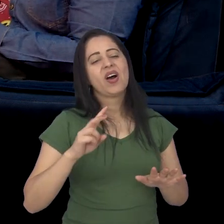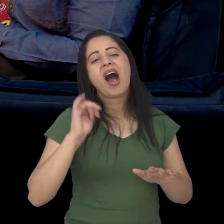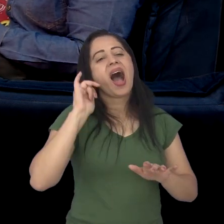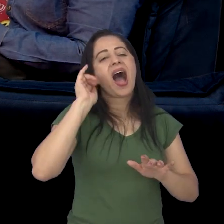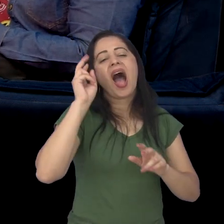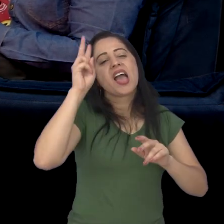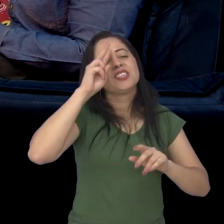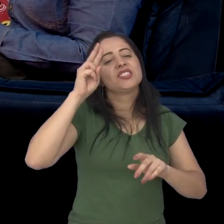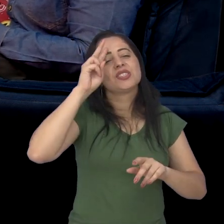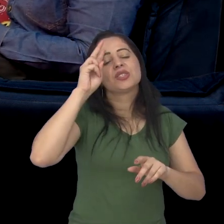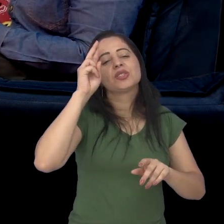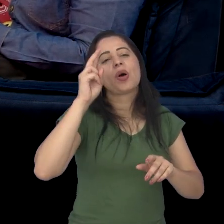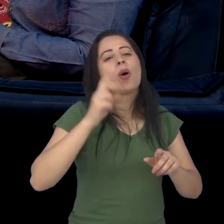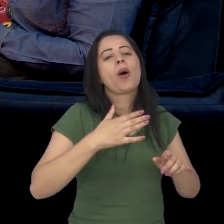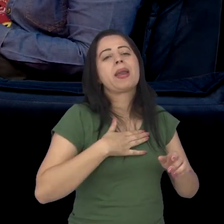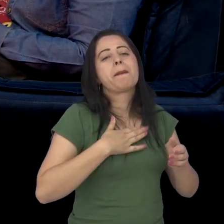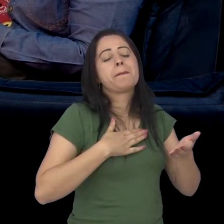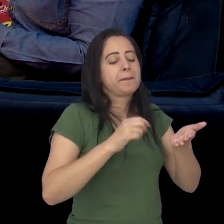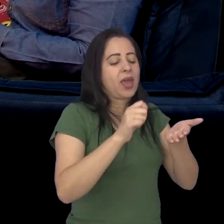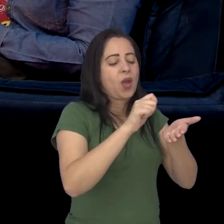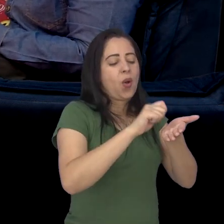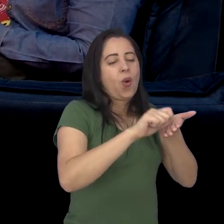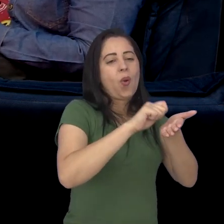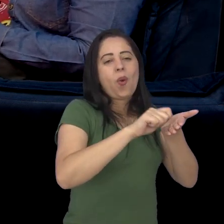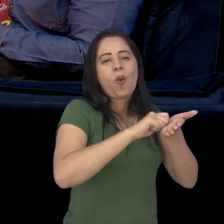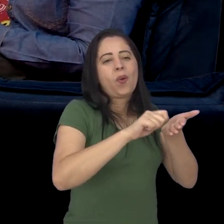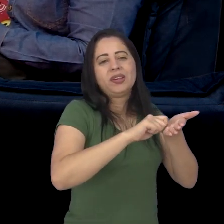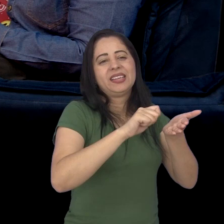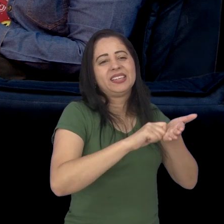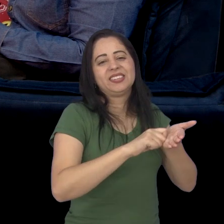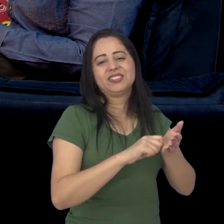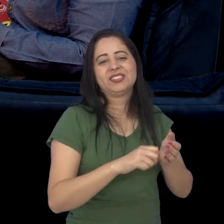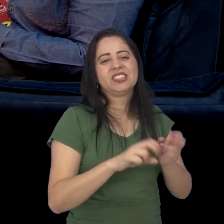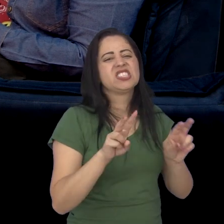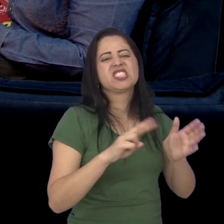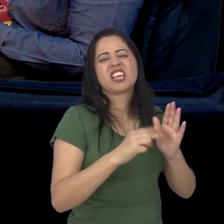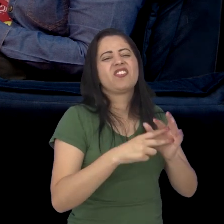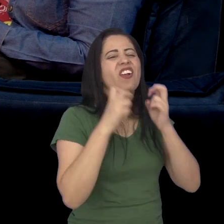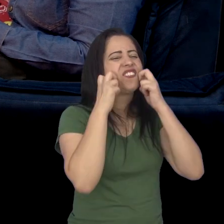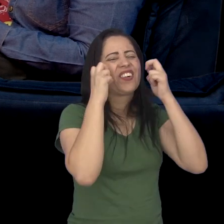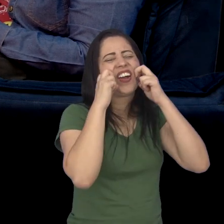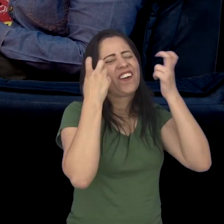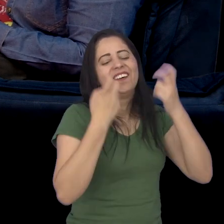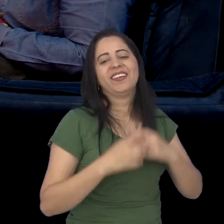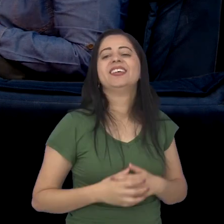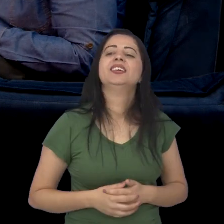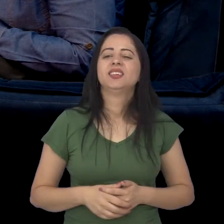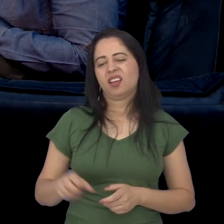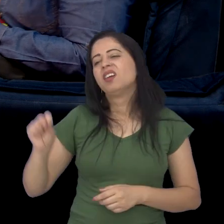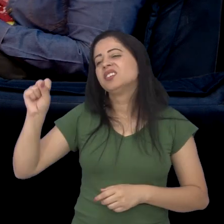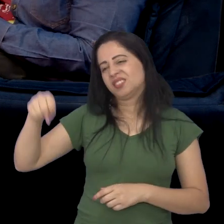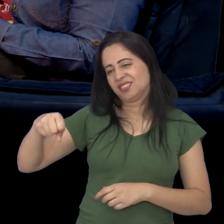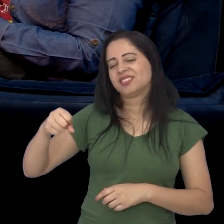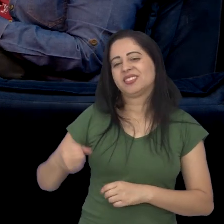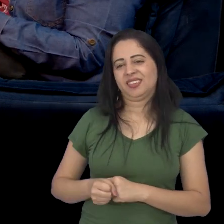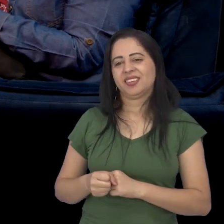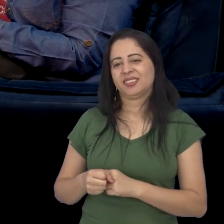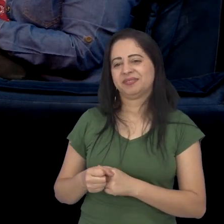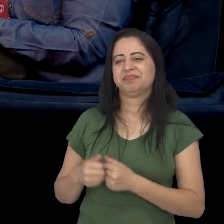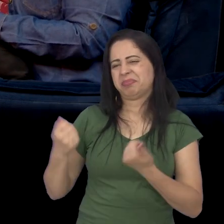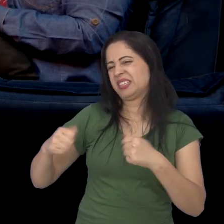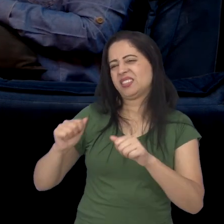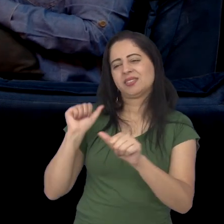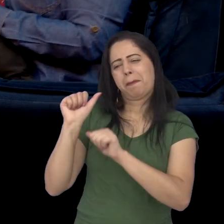meu primeiro livro, né? A vergonha da minha vida. Mas né? é isso que a gente tem que fazer, transformar, né, Fê? Tem que